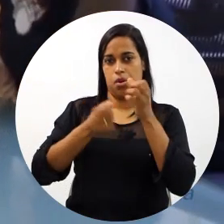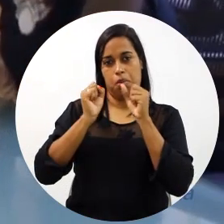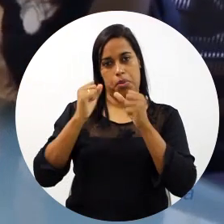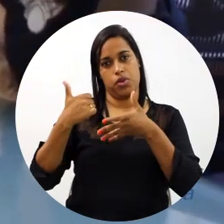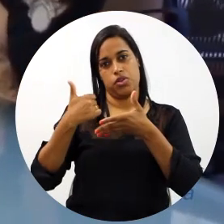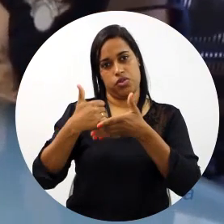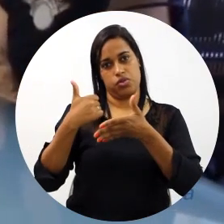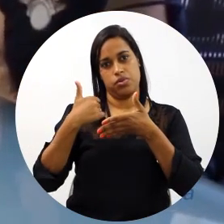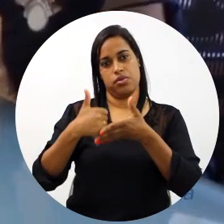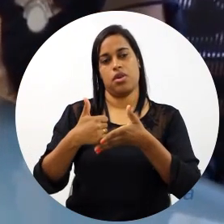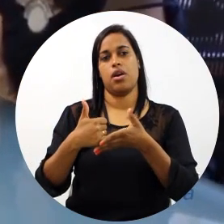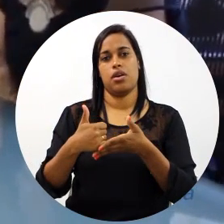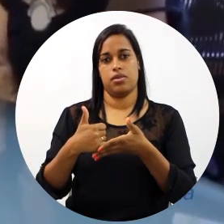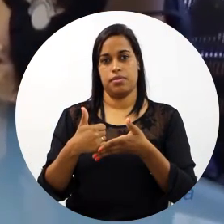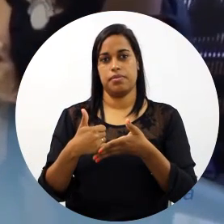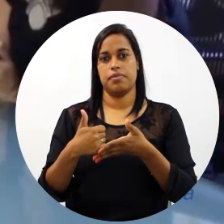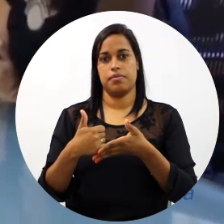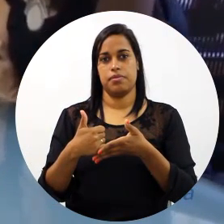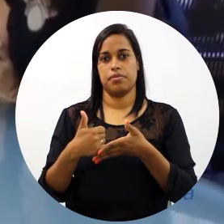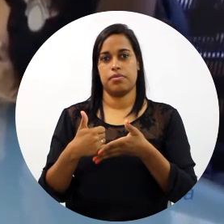nesse processo. Isso